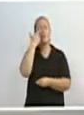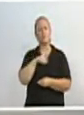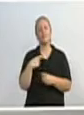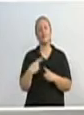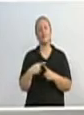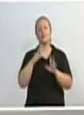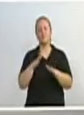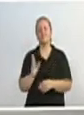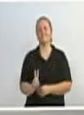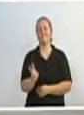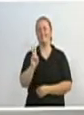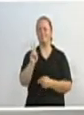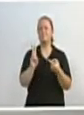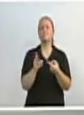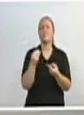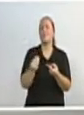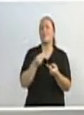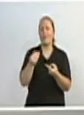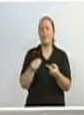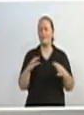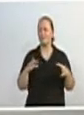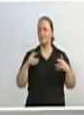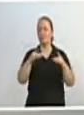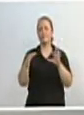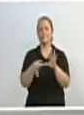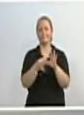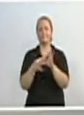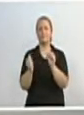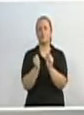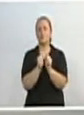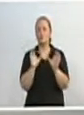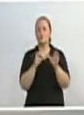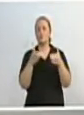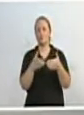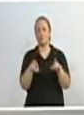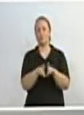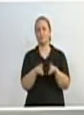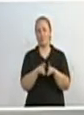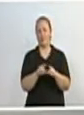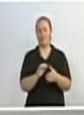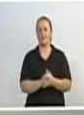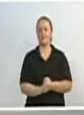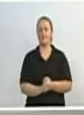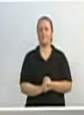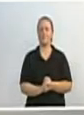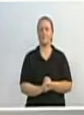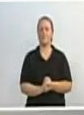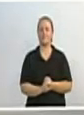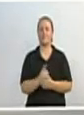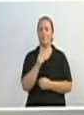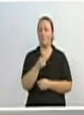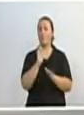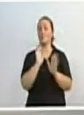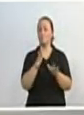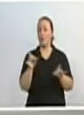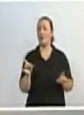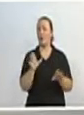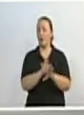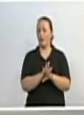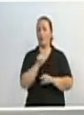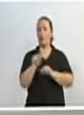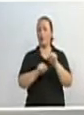se materializam pelo envolvimento e pela participação da comunidade. E uma delas se materializou, e o vereador Fábio disse, eu não falei